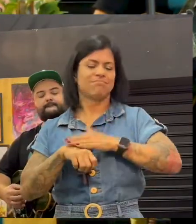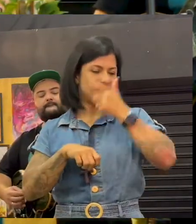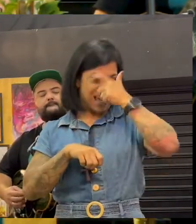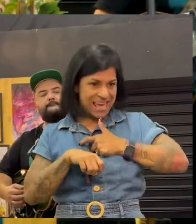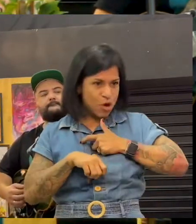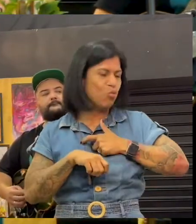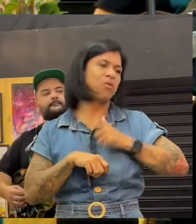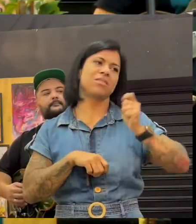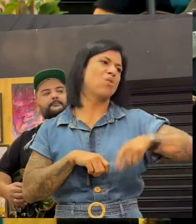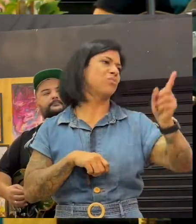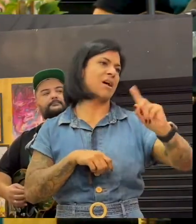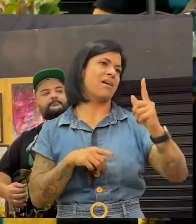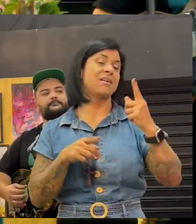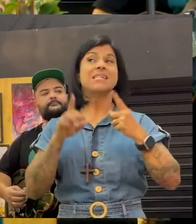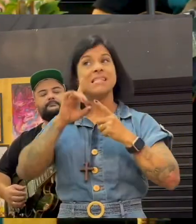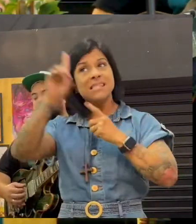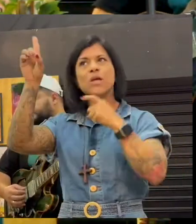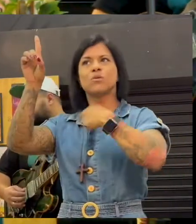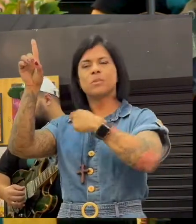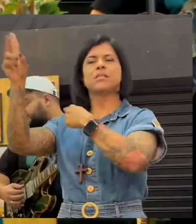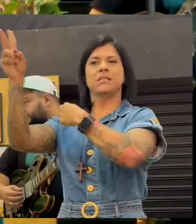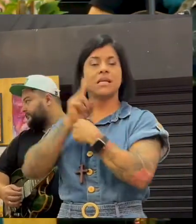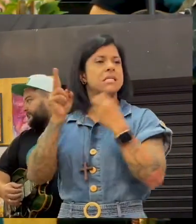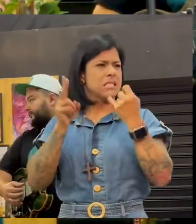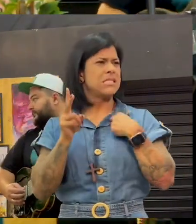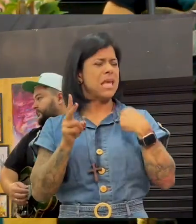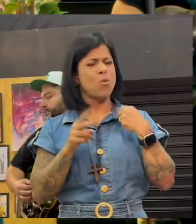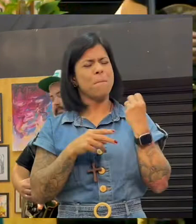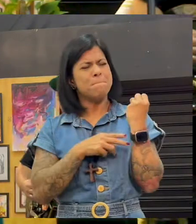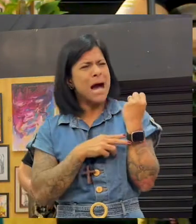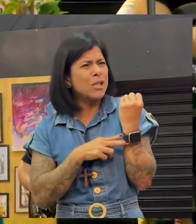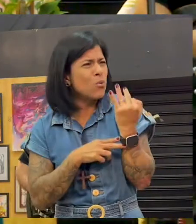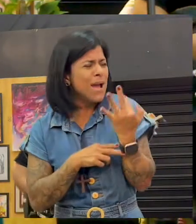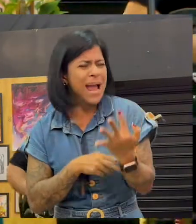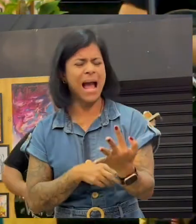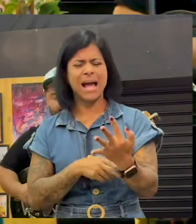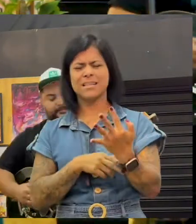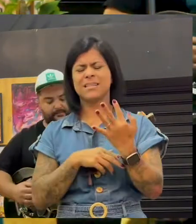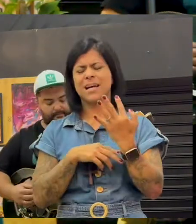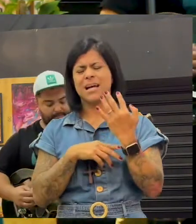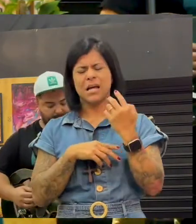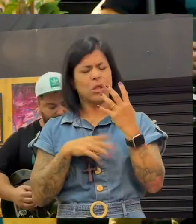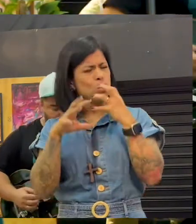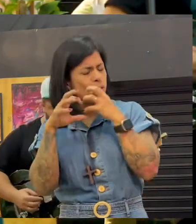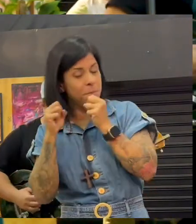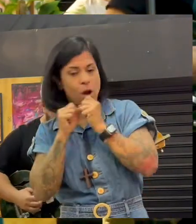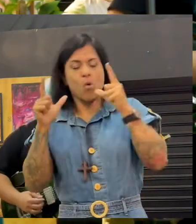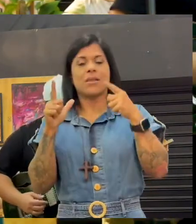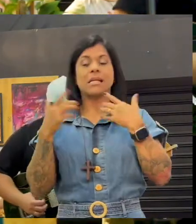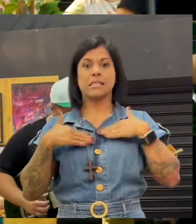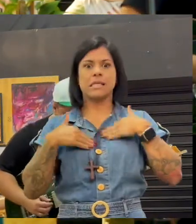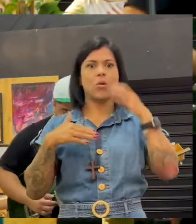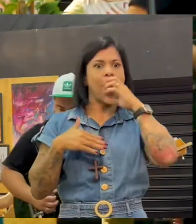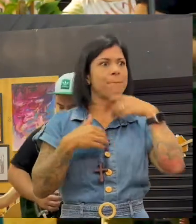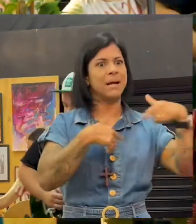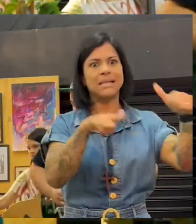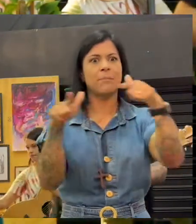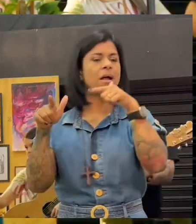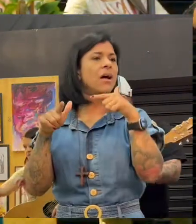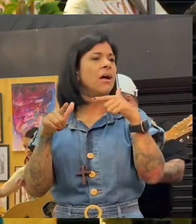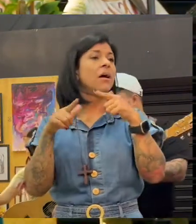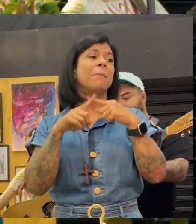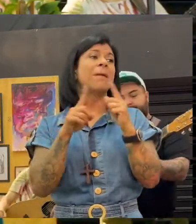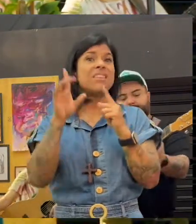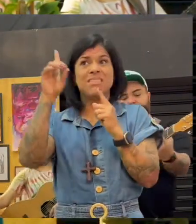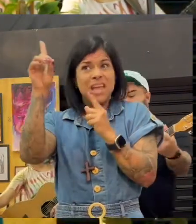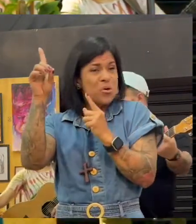você levantar de madrugada, repousar tarde, comer pão de dores, pois assim dá ele aos seus amados enquanto